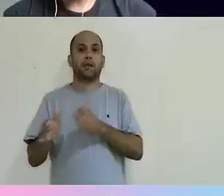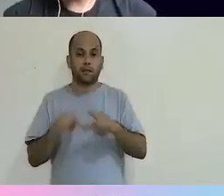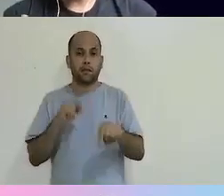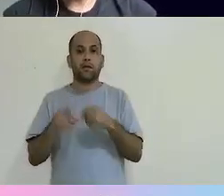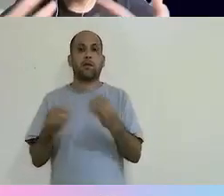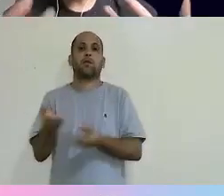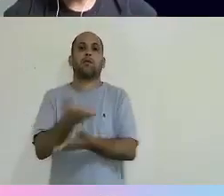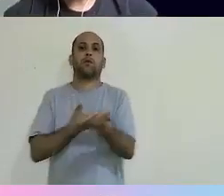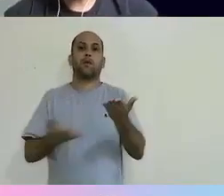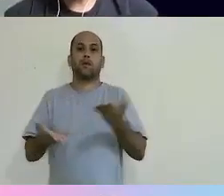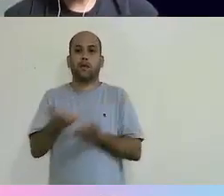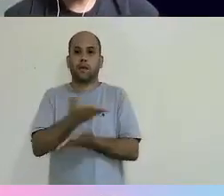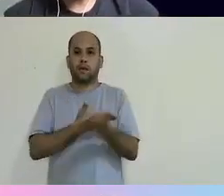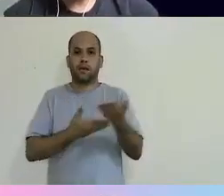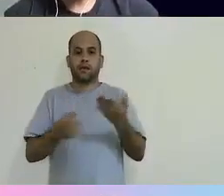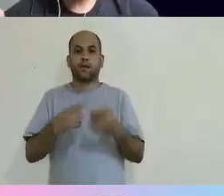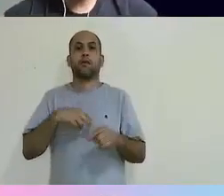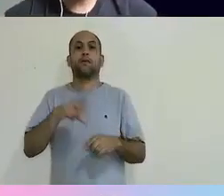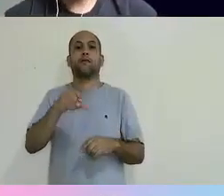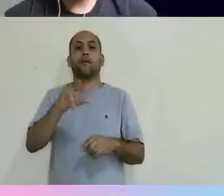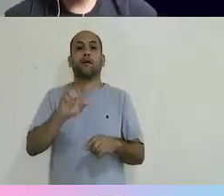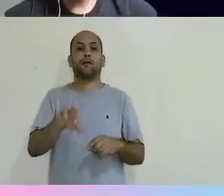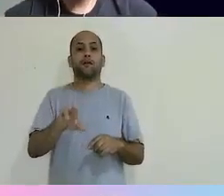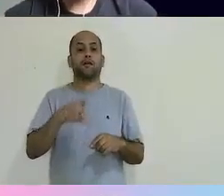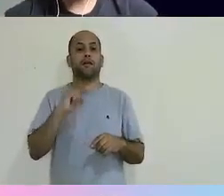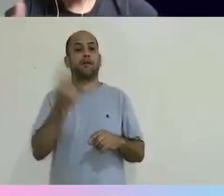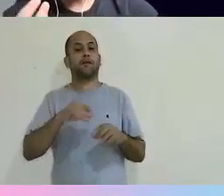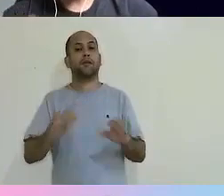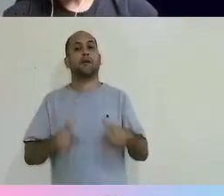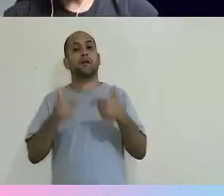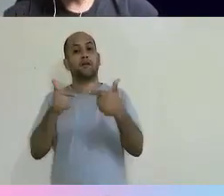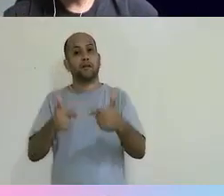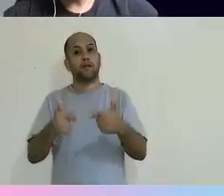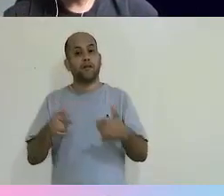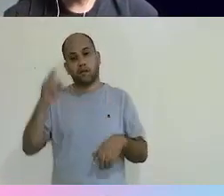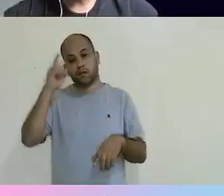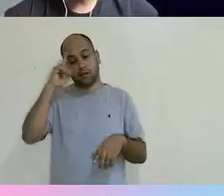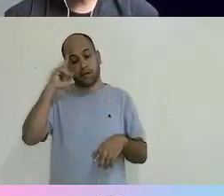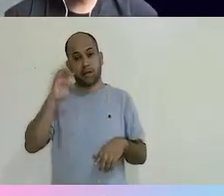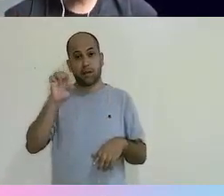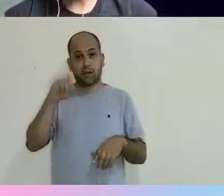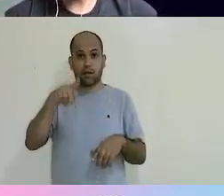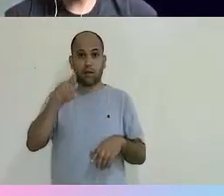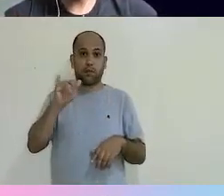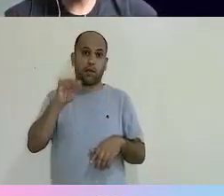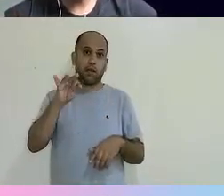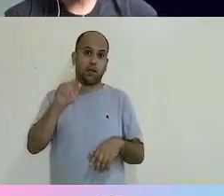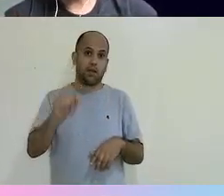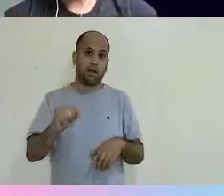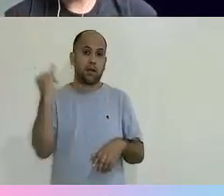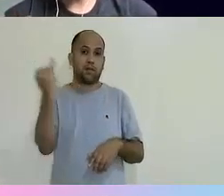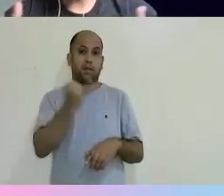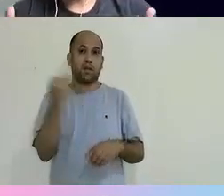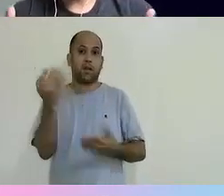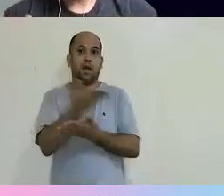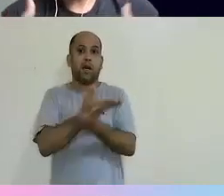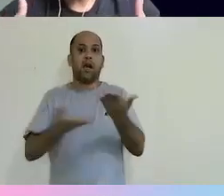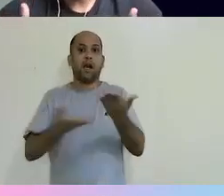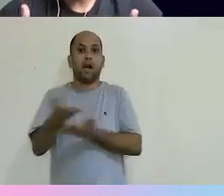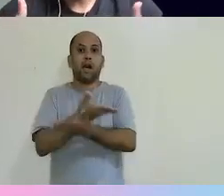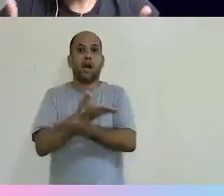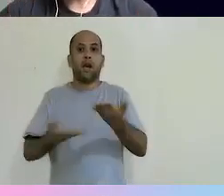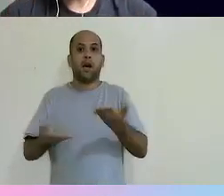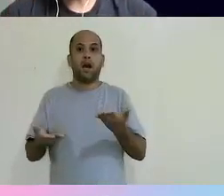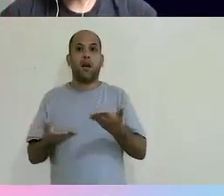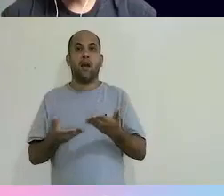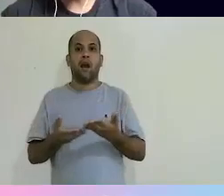interage e como que a gente coloca esses valores nas nossas atividades diárias. A empatia, tão importante para a gente interagir, para